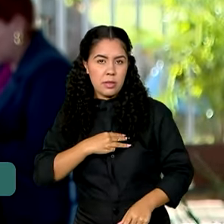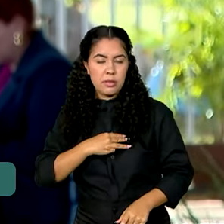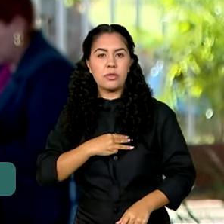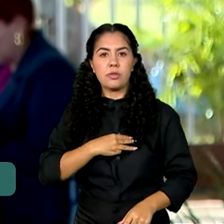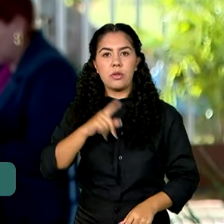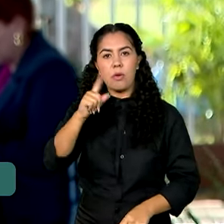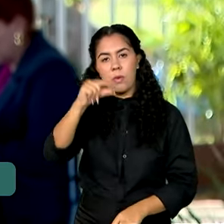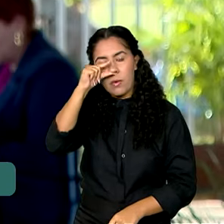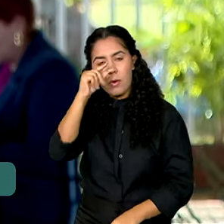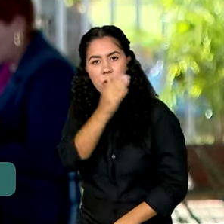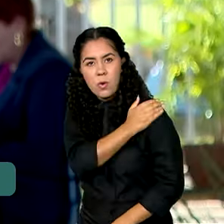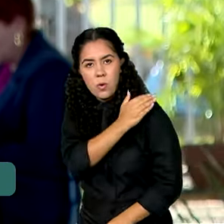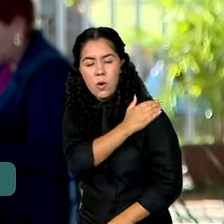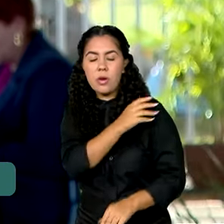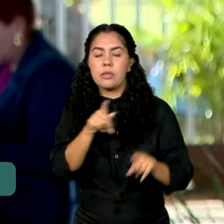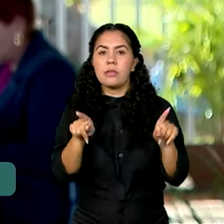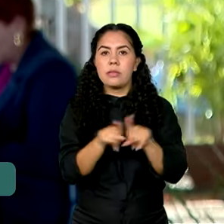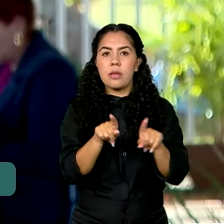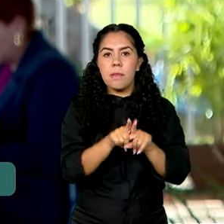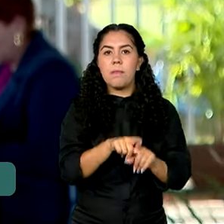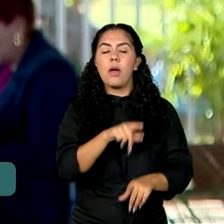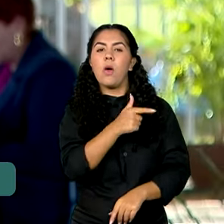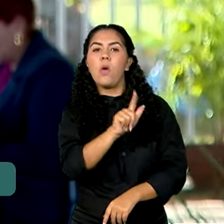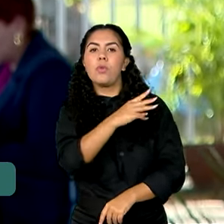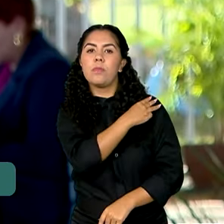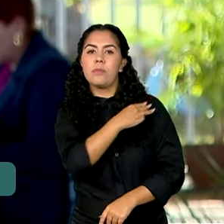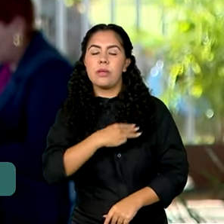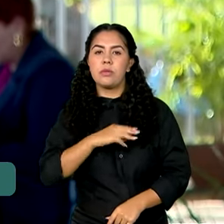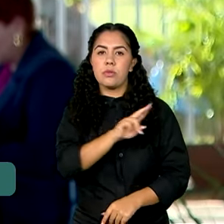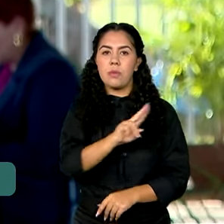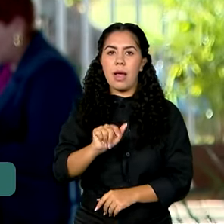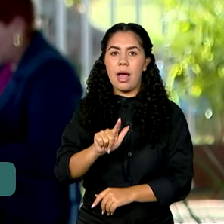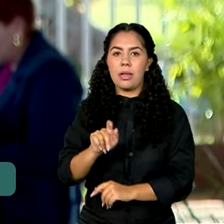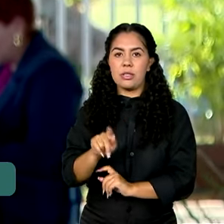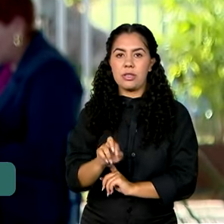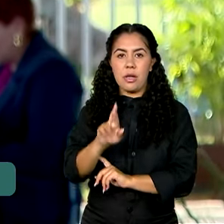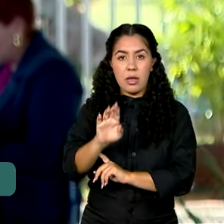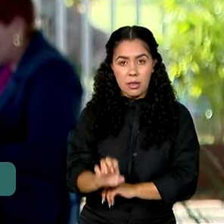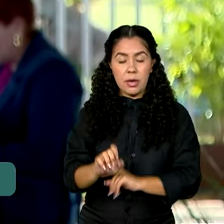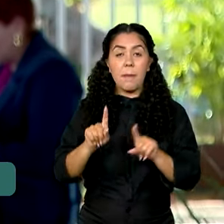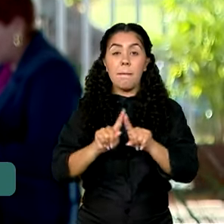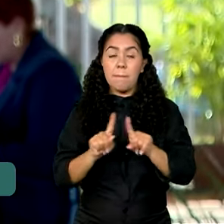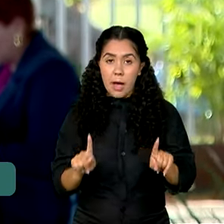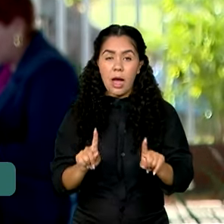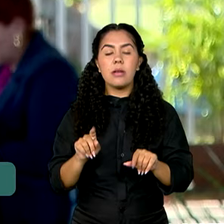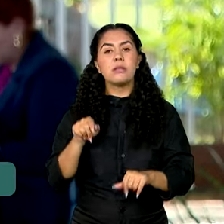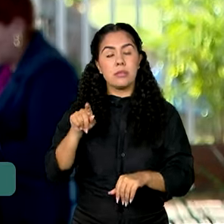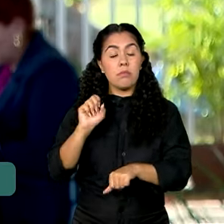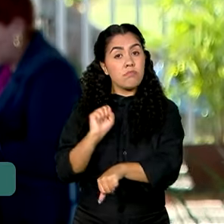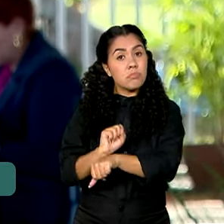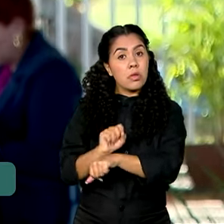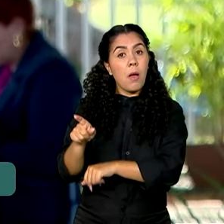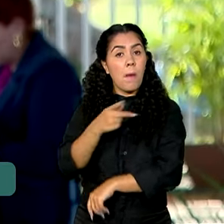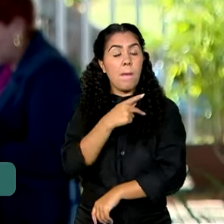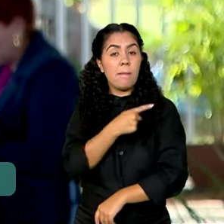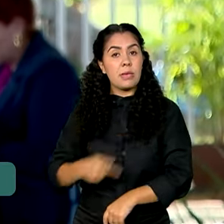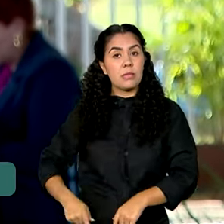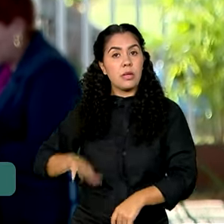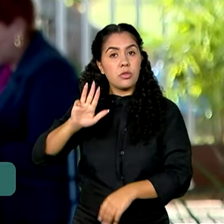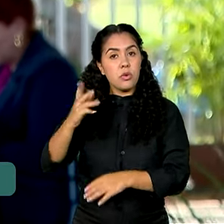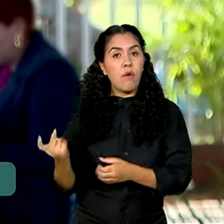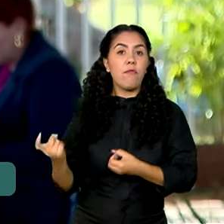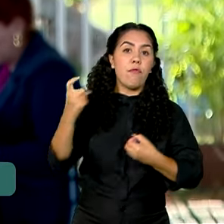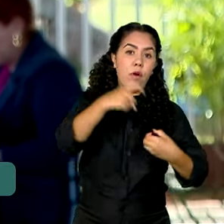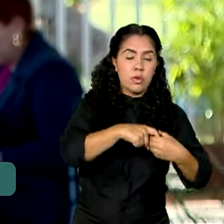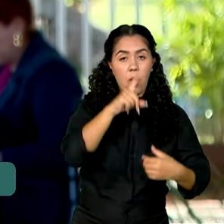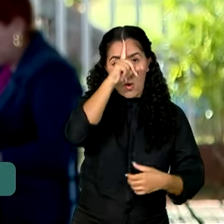Energia, Alexandre Silveira. Há ainda a expectativa de que em algum momento do dia o presidente Lula vá ao hospital para passar por novos